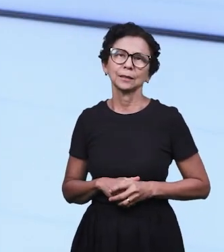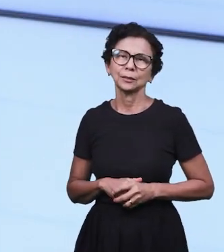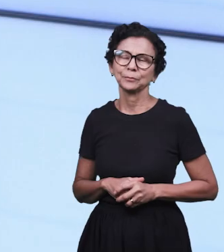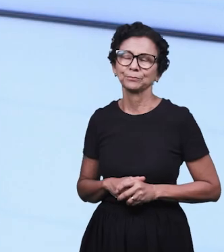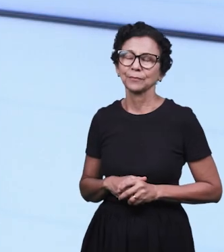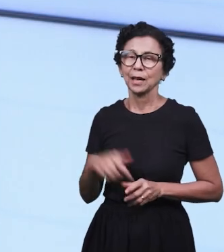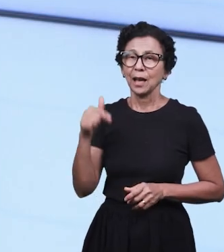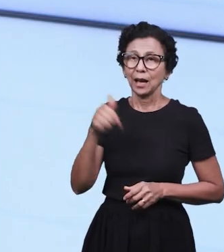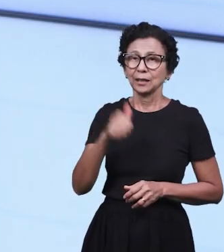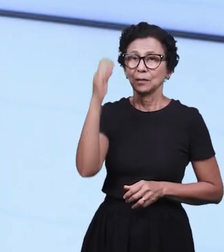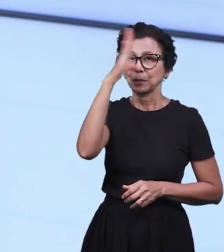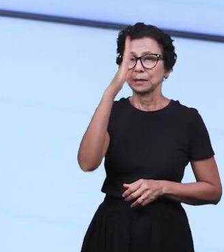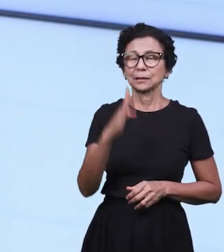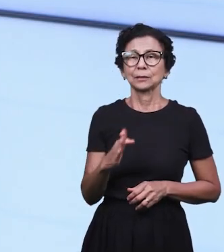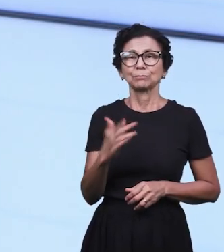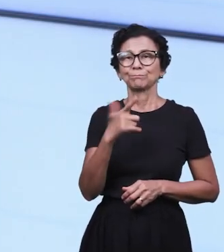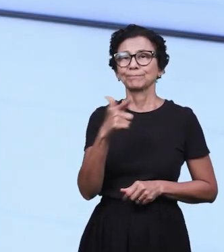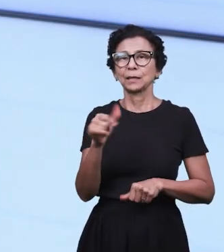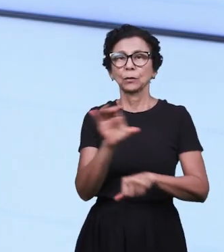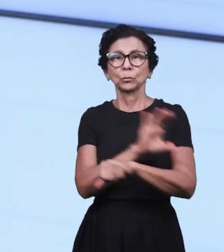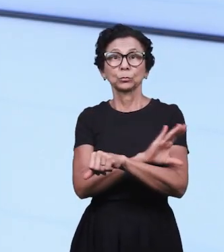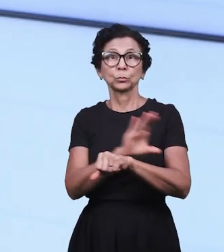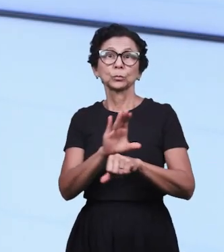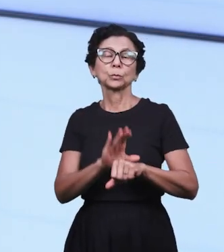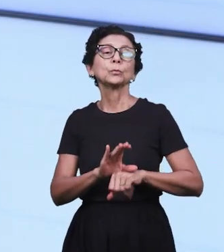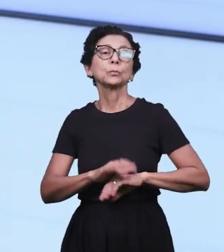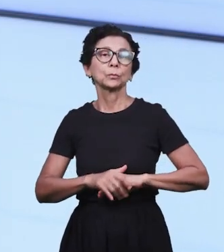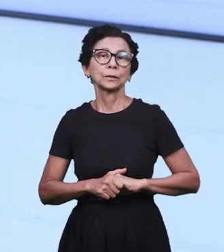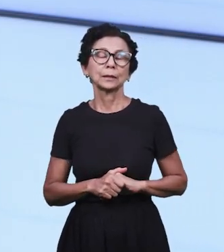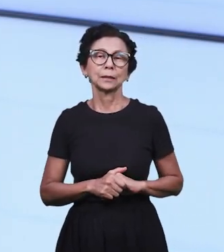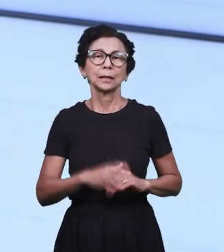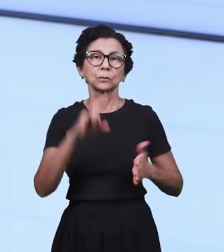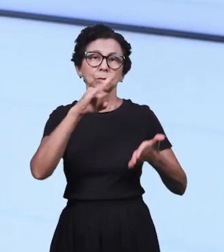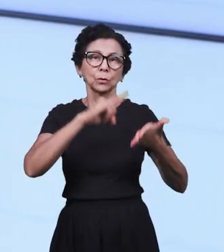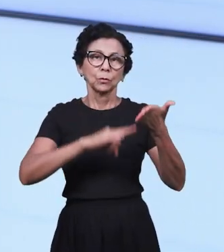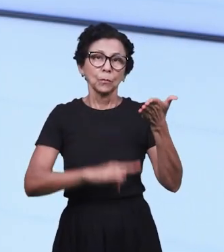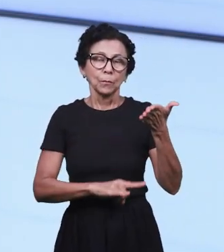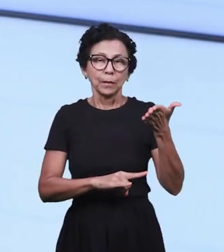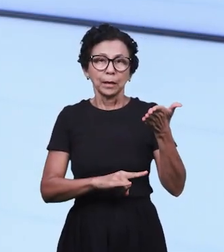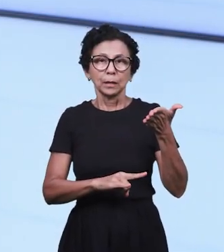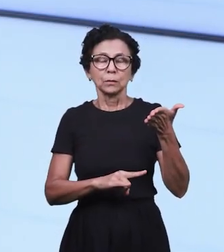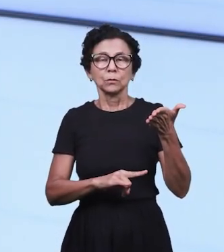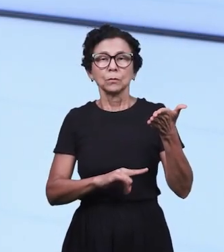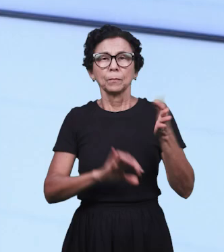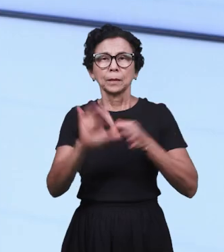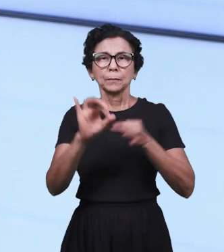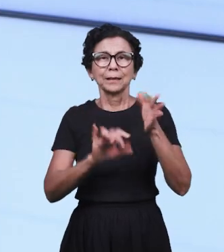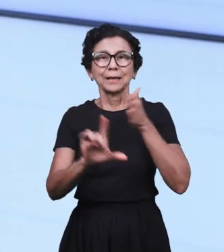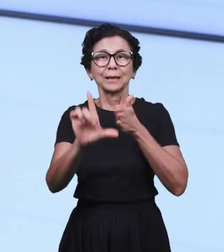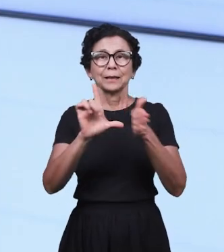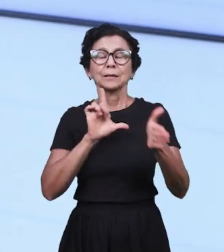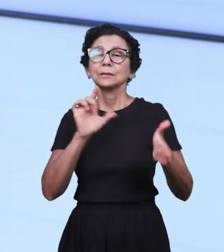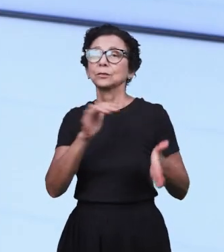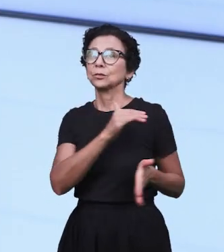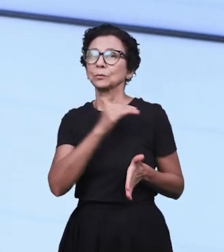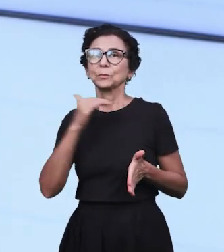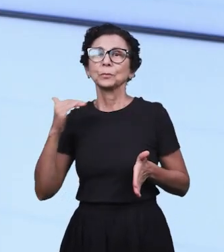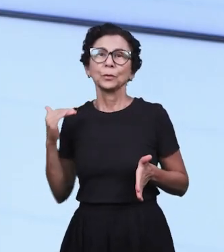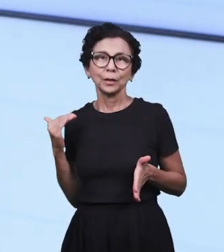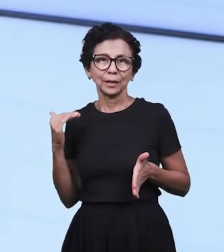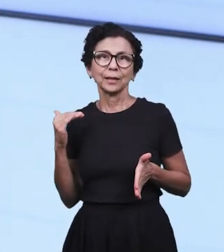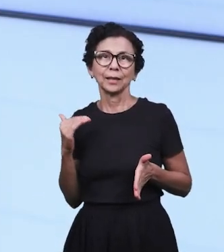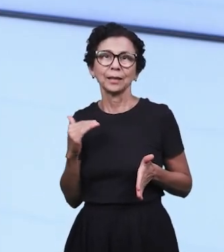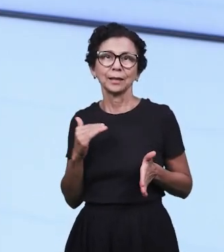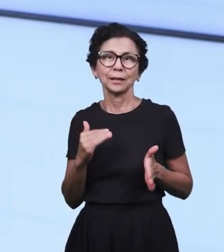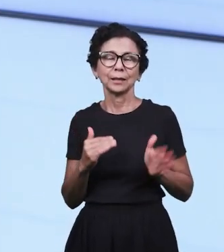Né? Embora, né, tenha assim, havido uma mudança nisso, né?